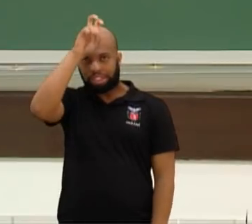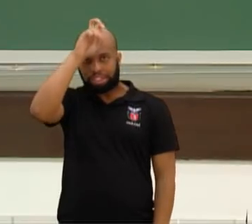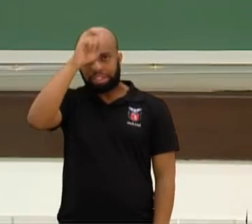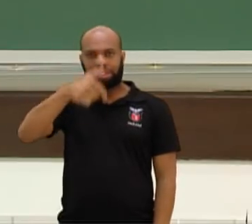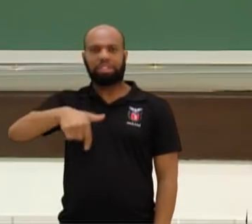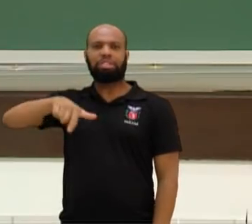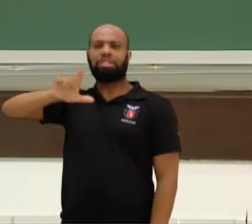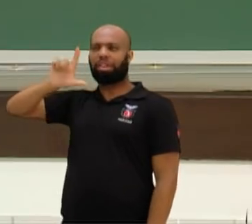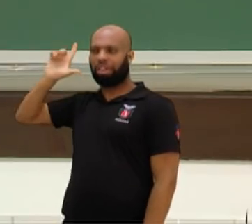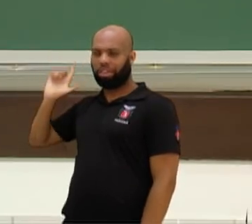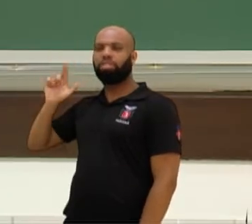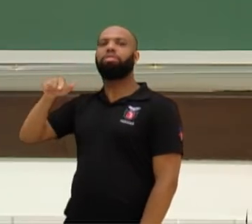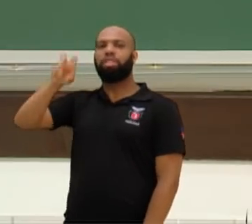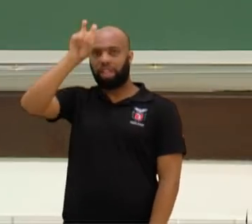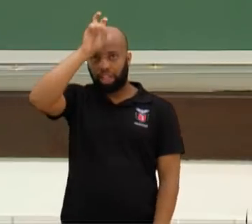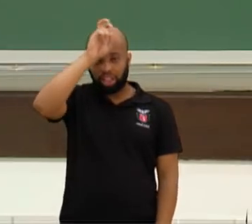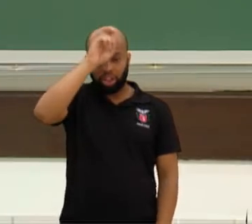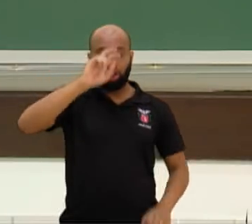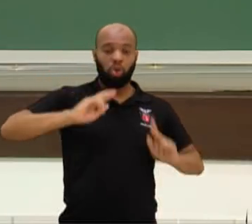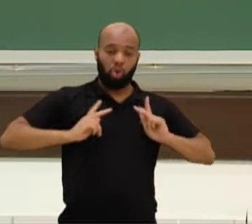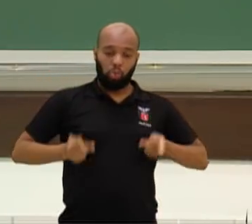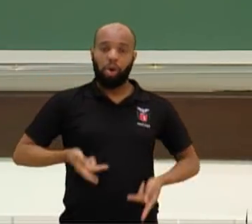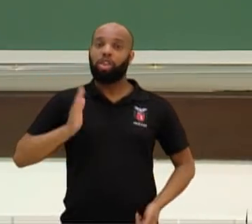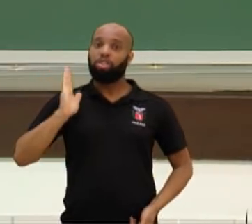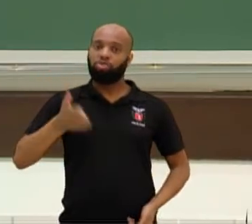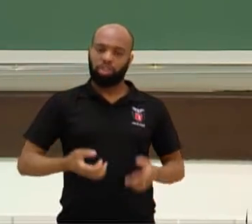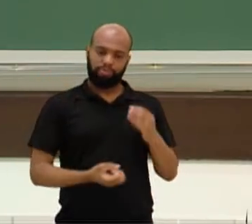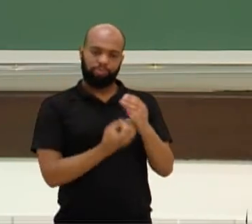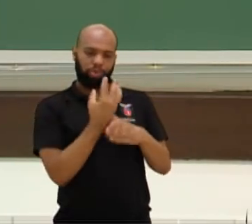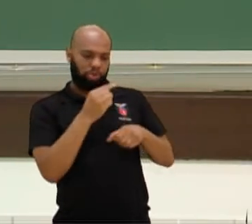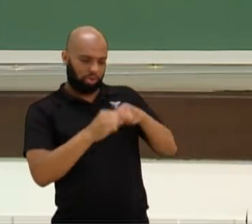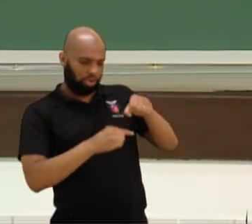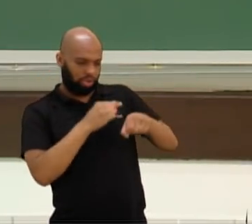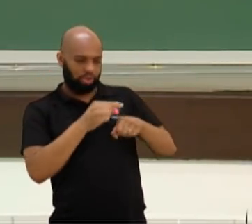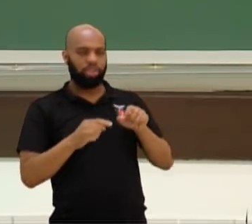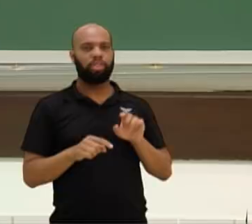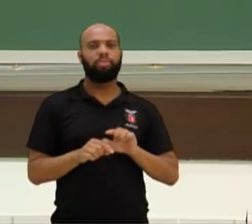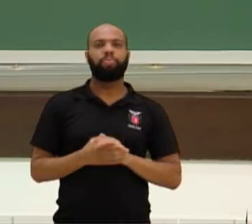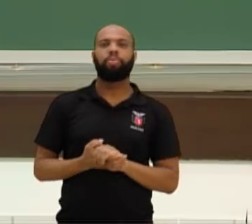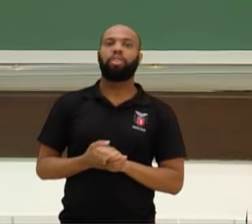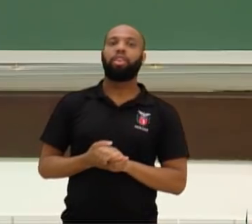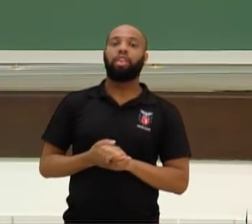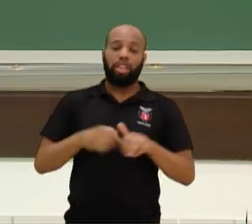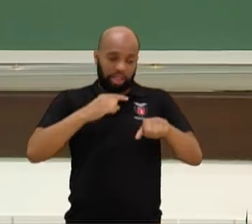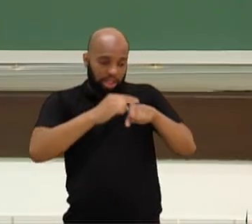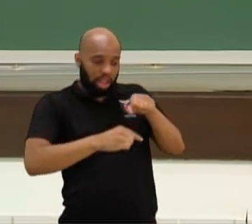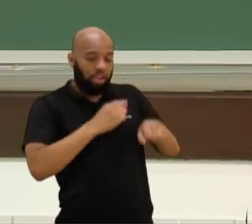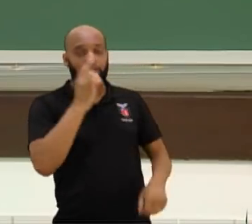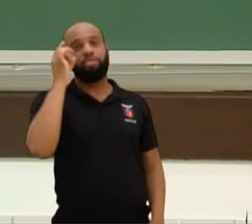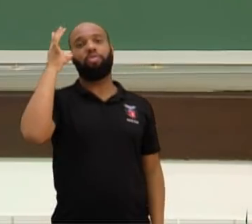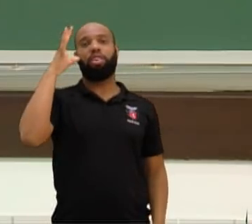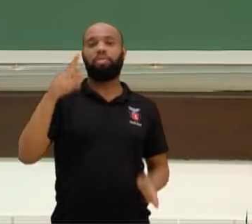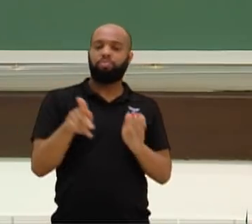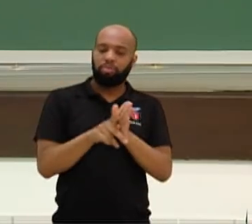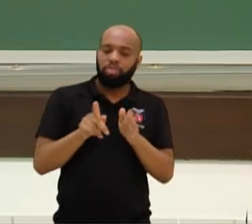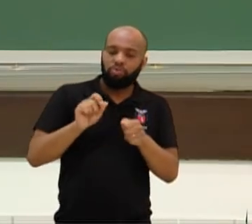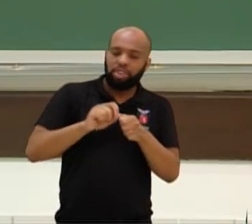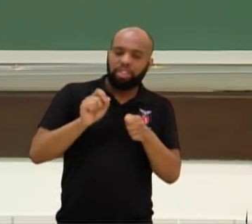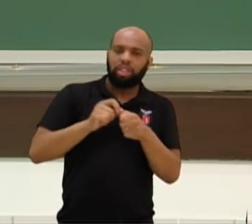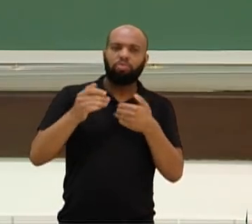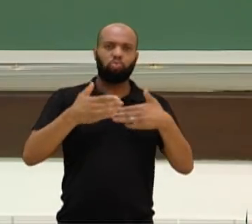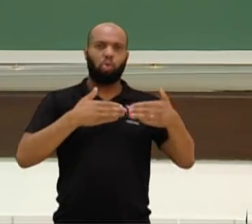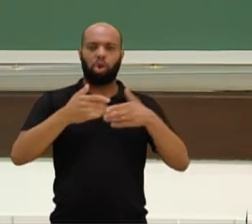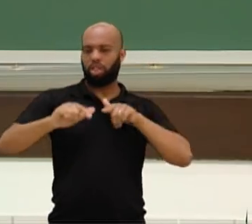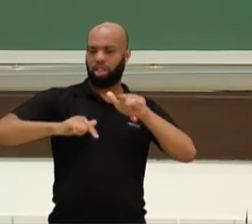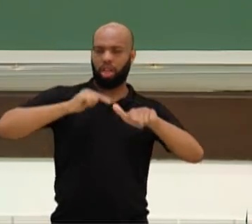antes deles provavelmente, o homem já tinha inventado a roda. E a roda, ela facilita demais a realização de